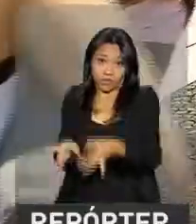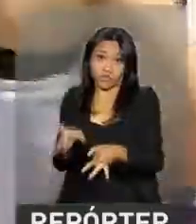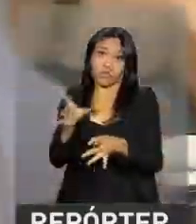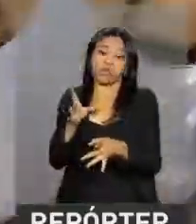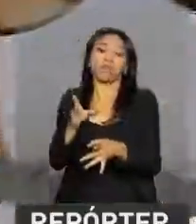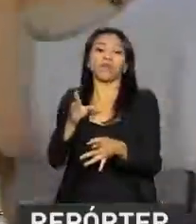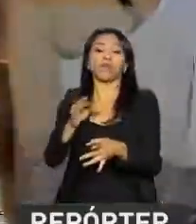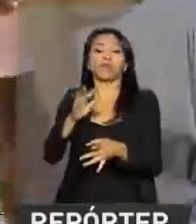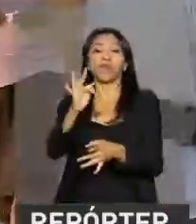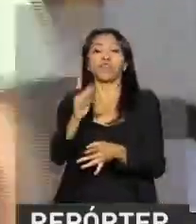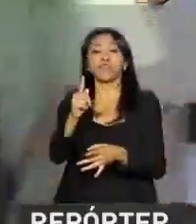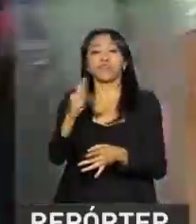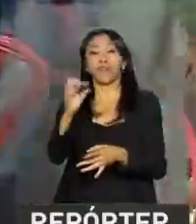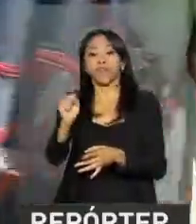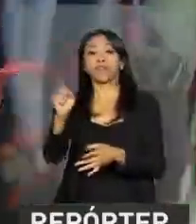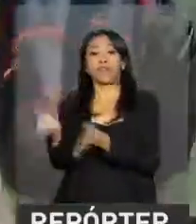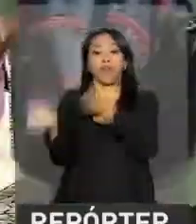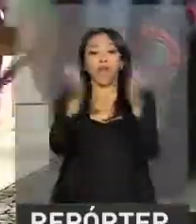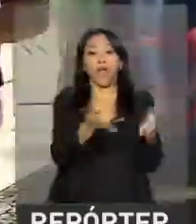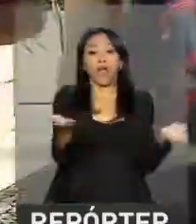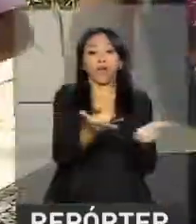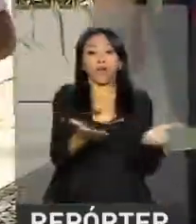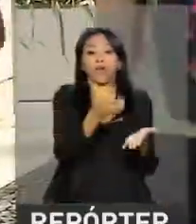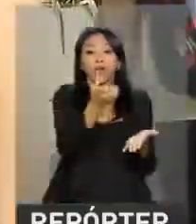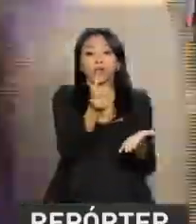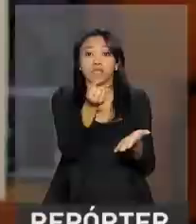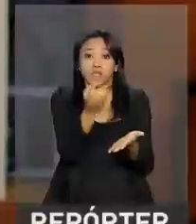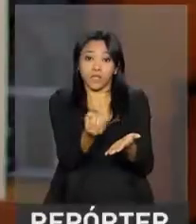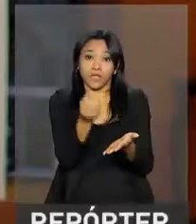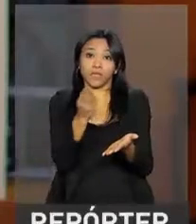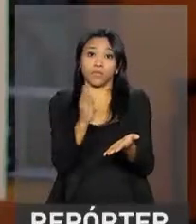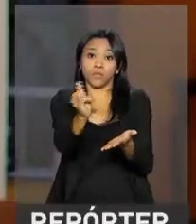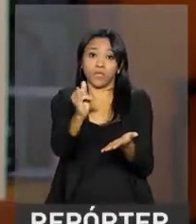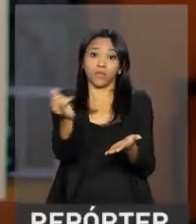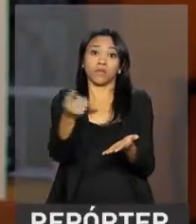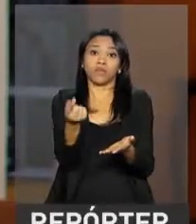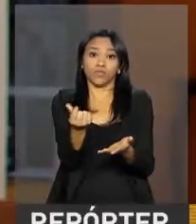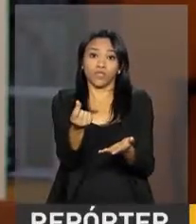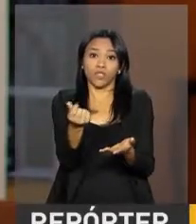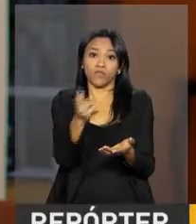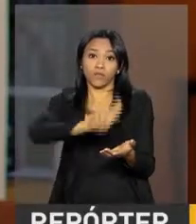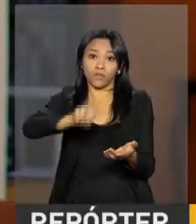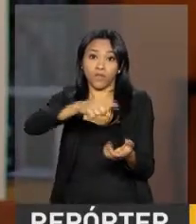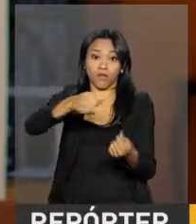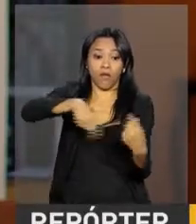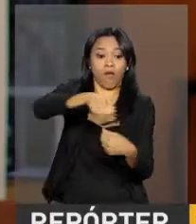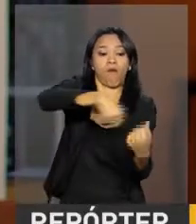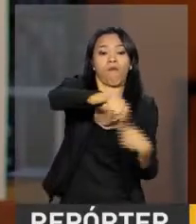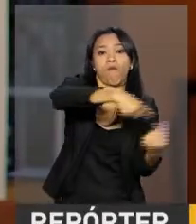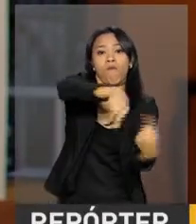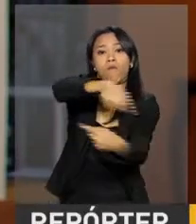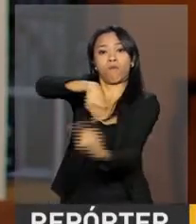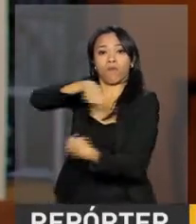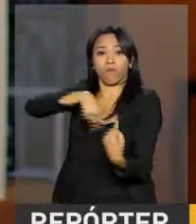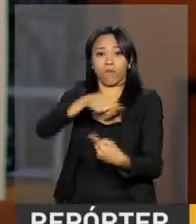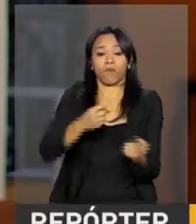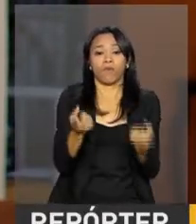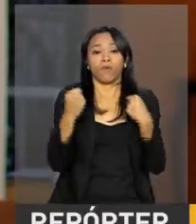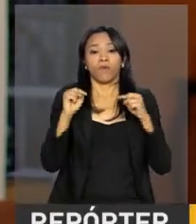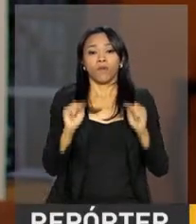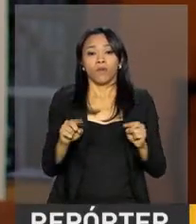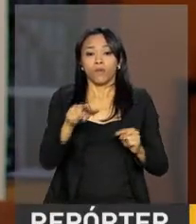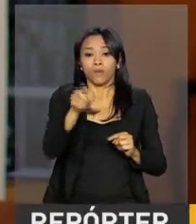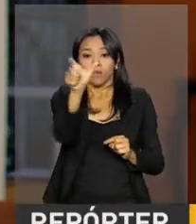seu cerca de 60 bilhões de reais na economia uma das características do da recessão o